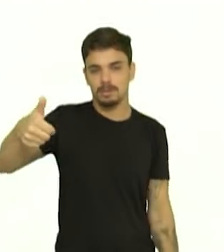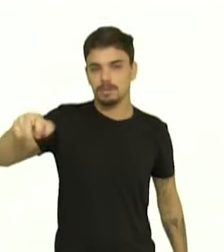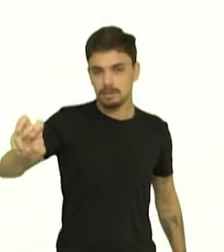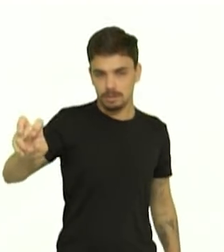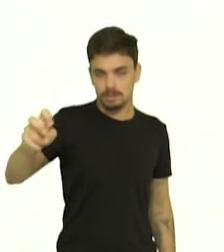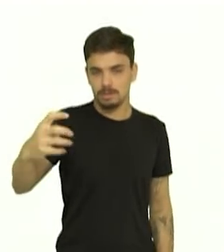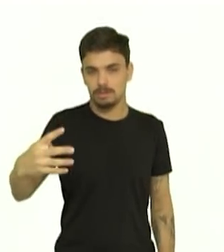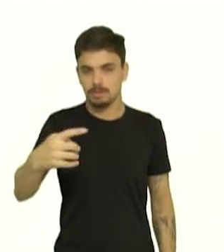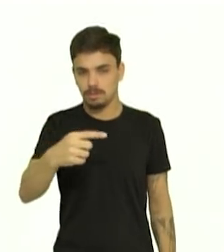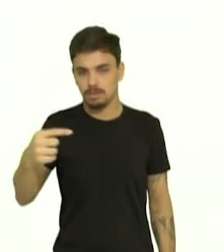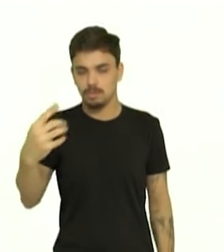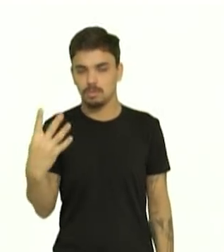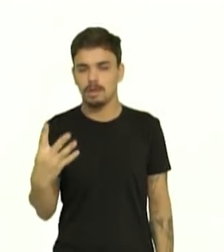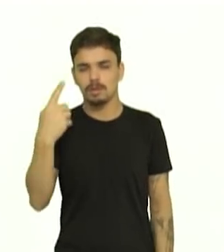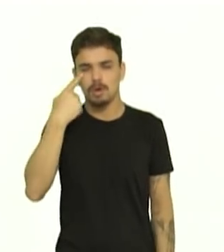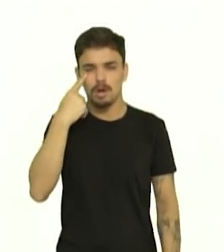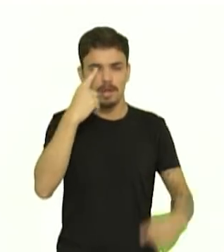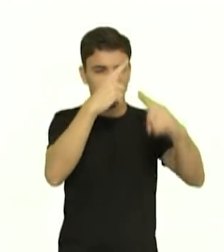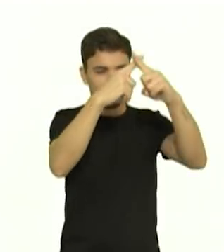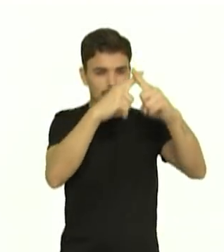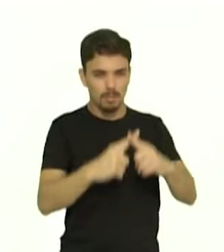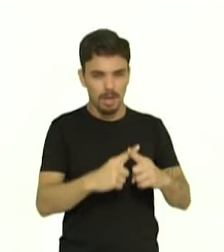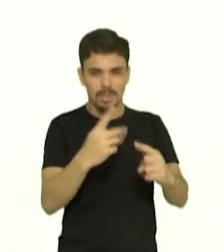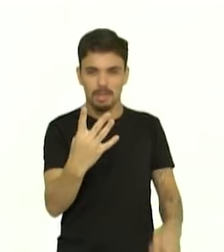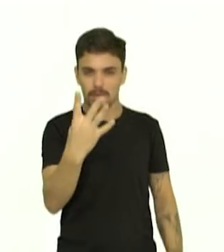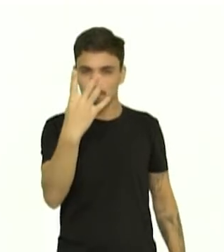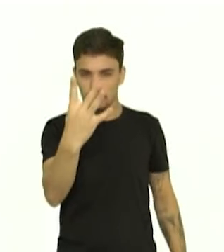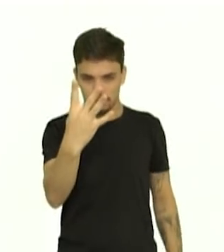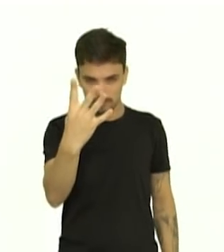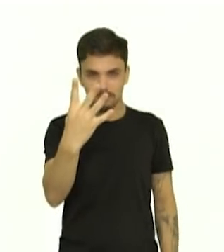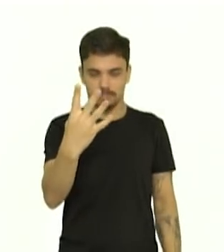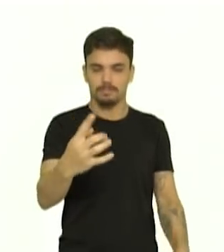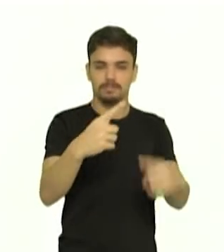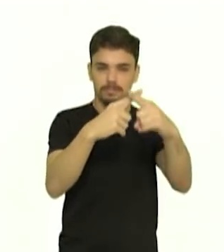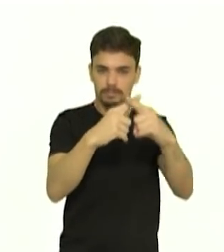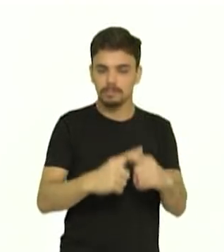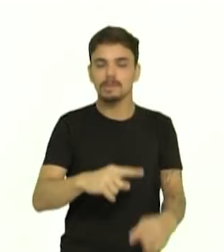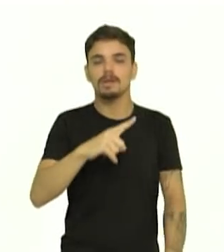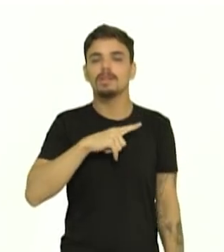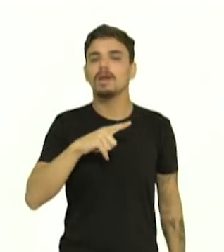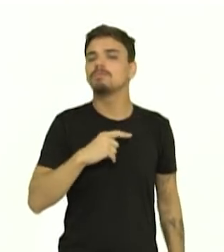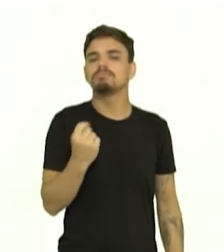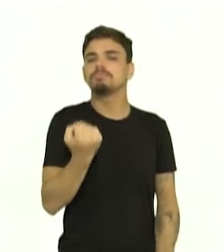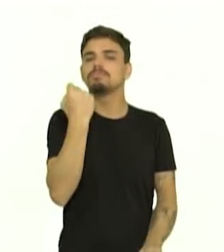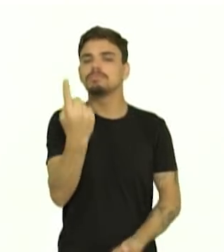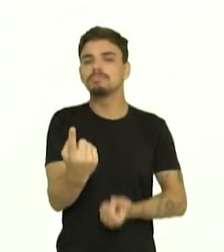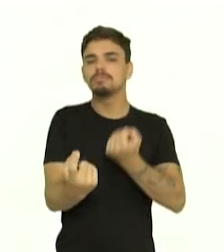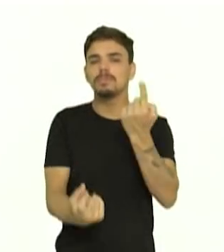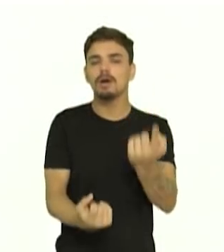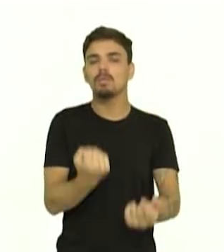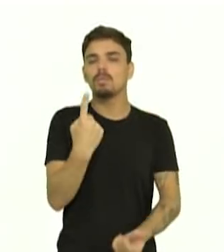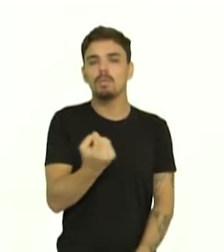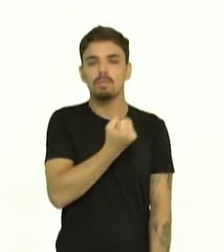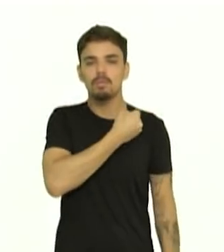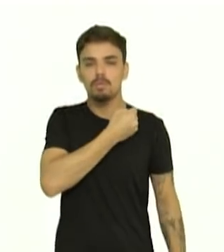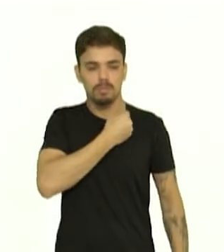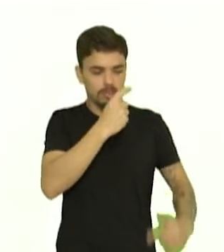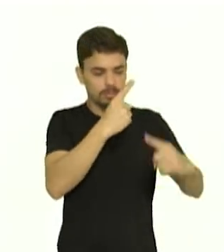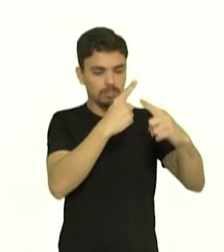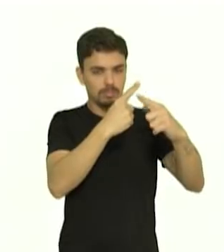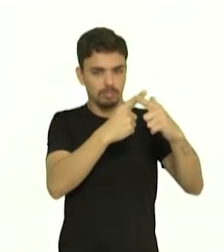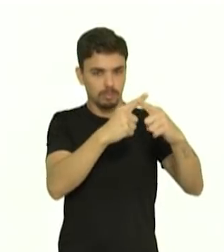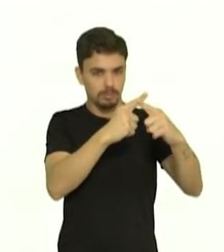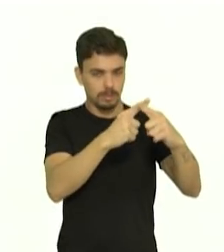do 4, vamos falar uma linguagem bem mais simples. Na tabuada do 4, existe algum número cuja